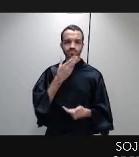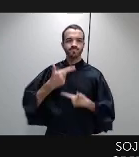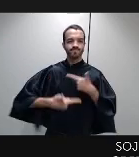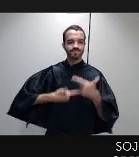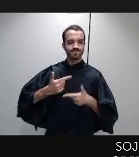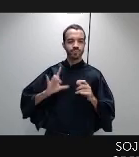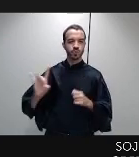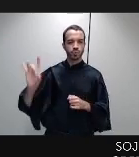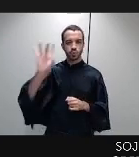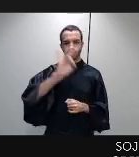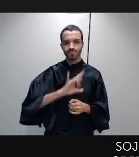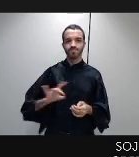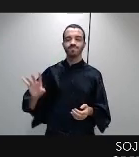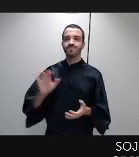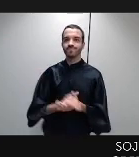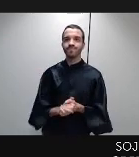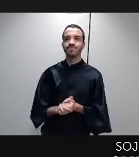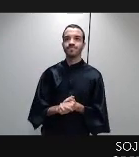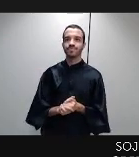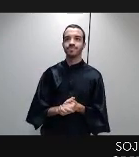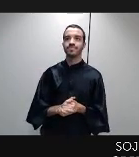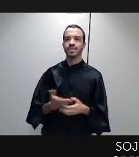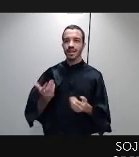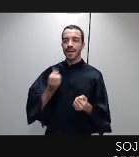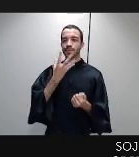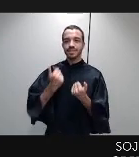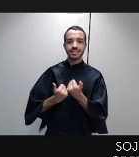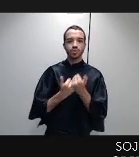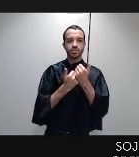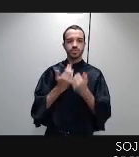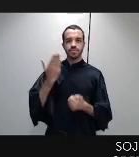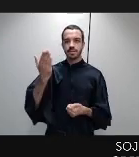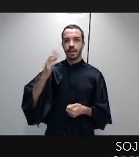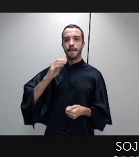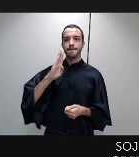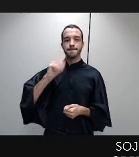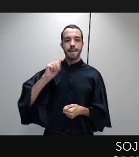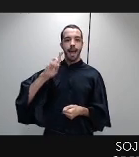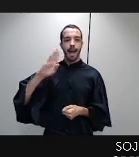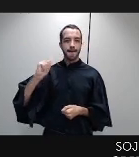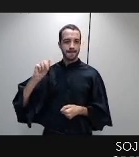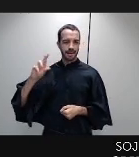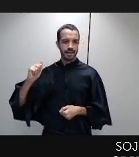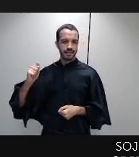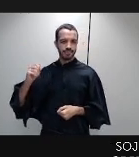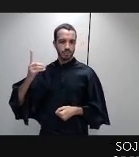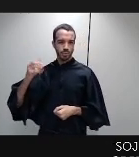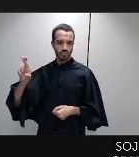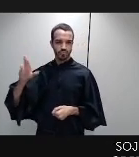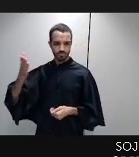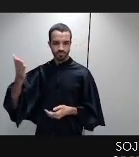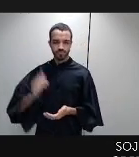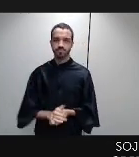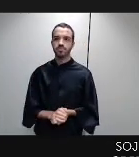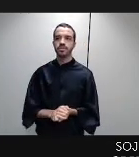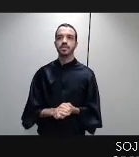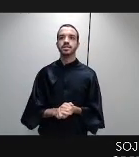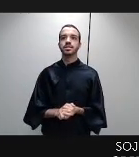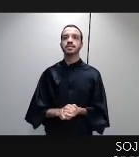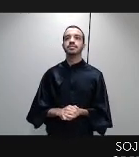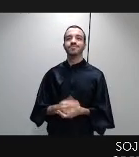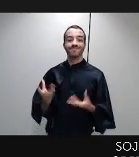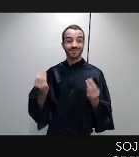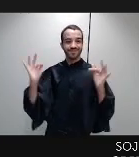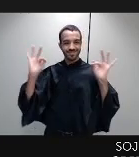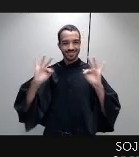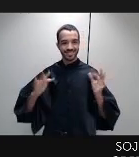quintalinho o auxílio da doutora barra com a participação do Ministério Público Federal então estamos todos felizes terminando essa